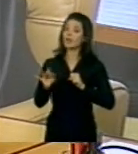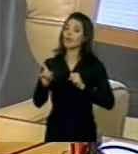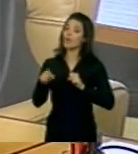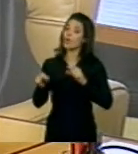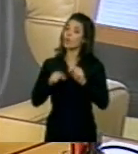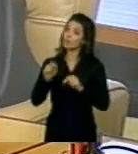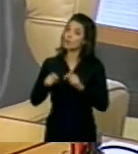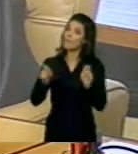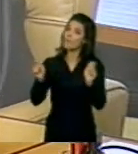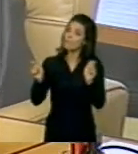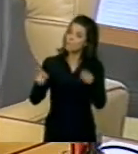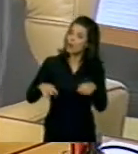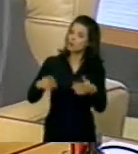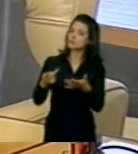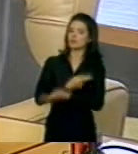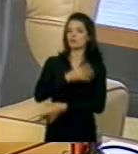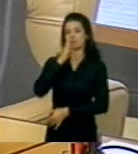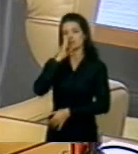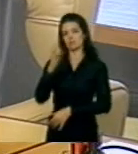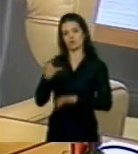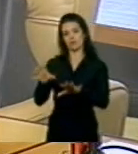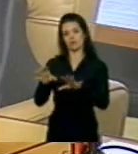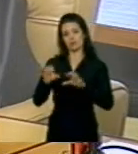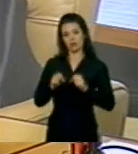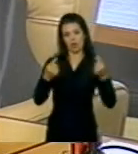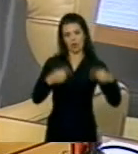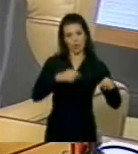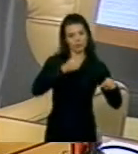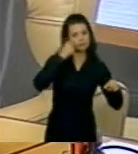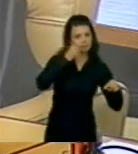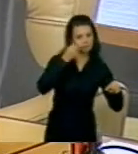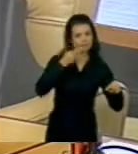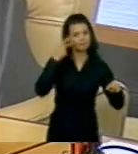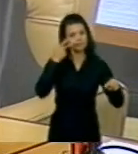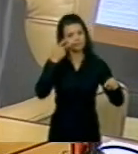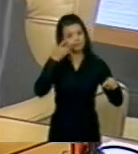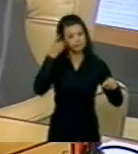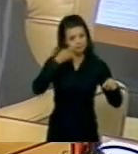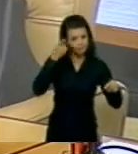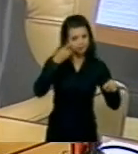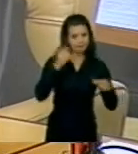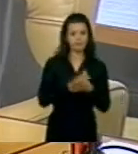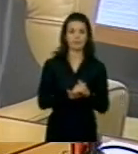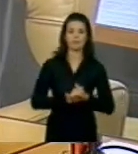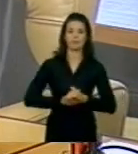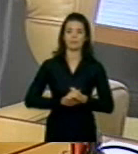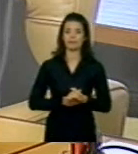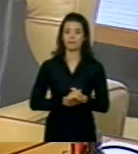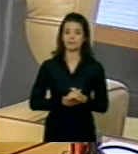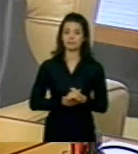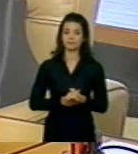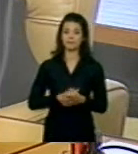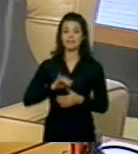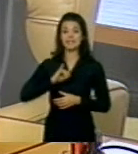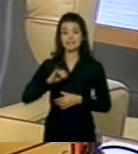plausibilidade à acusação deduzida contra o parlamentar. Uma vez realizado esse juízo de